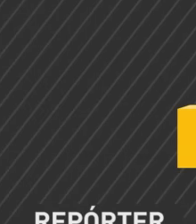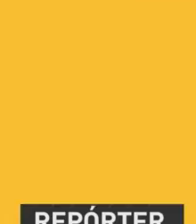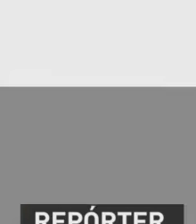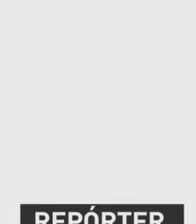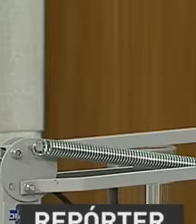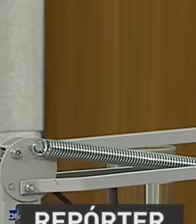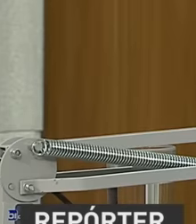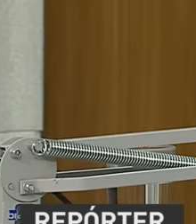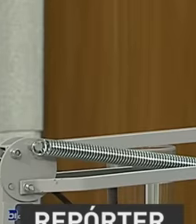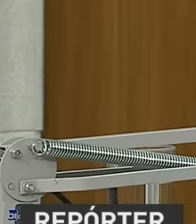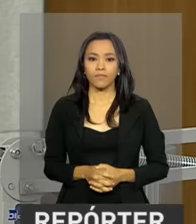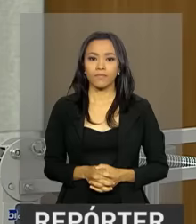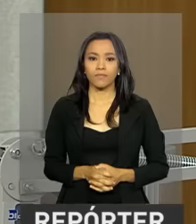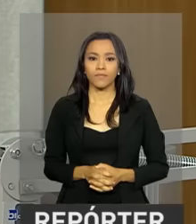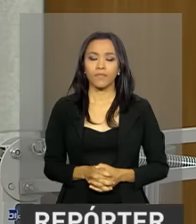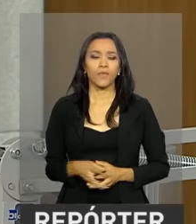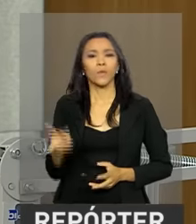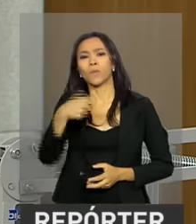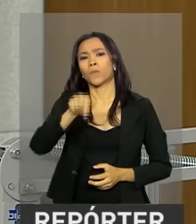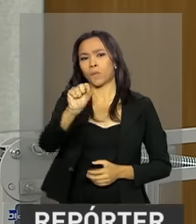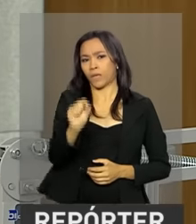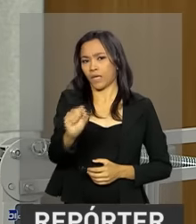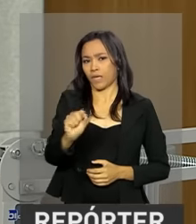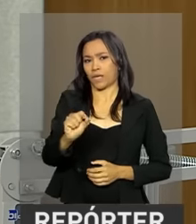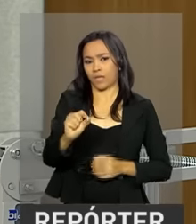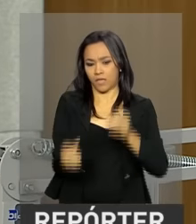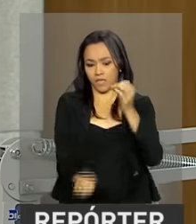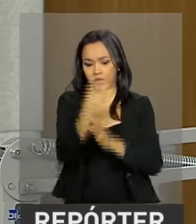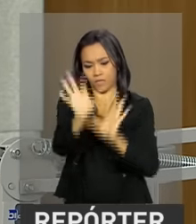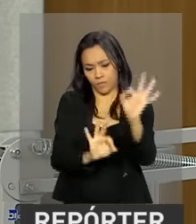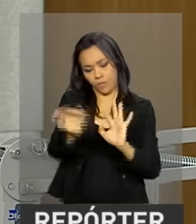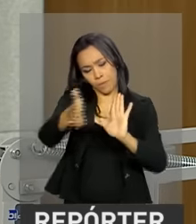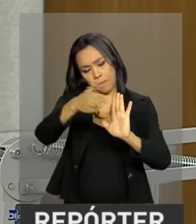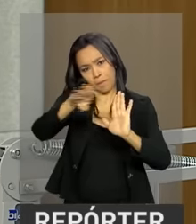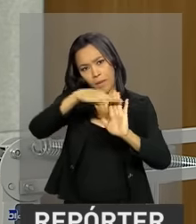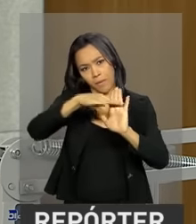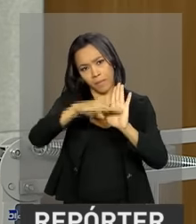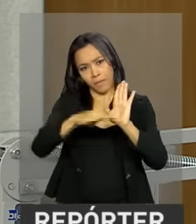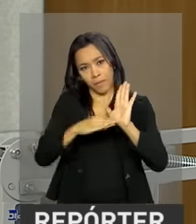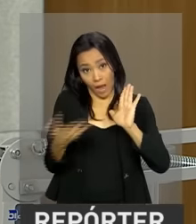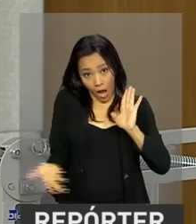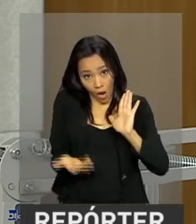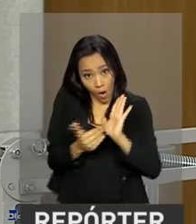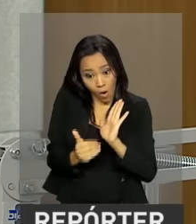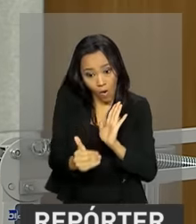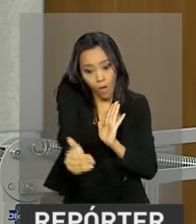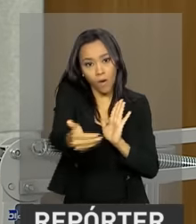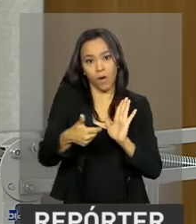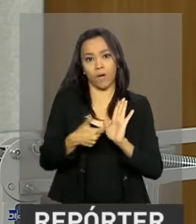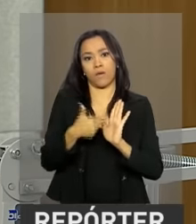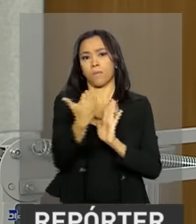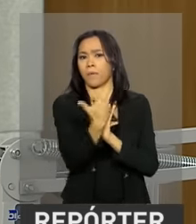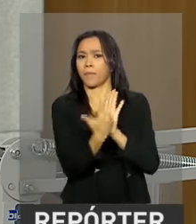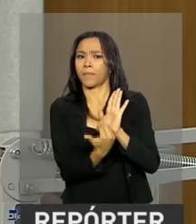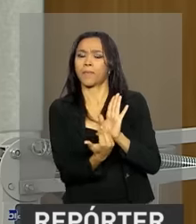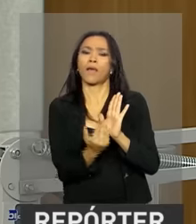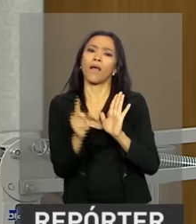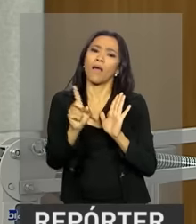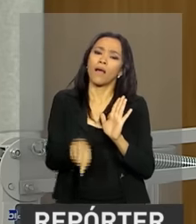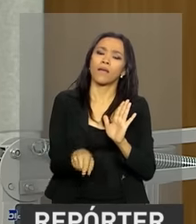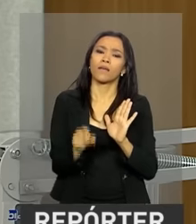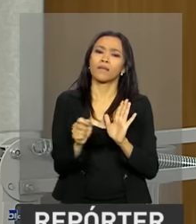feitas o que se estabelece é a partir de agora um mínimo